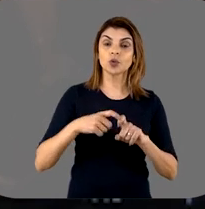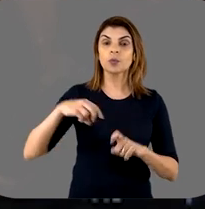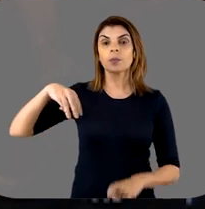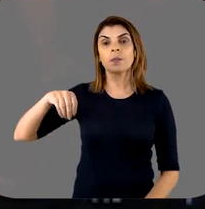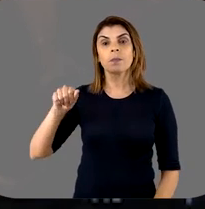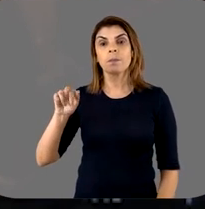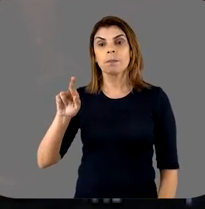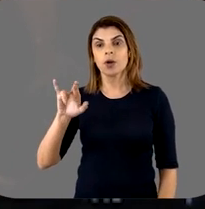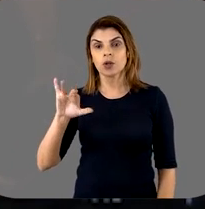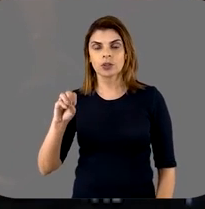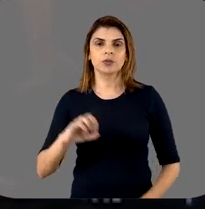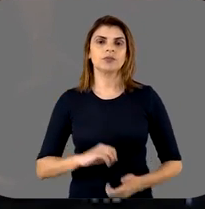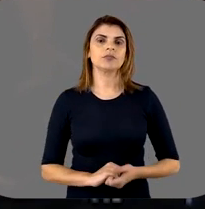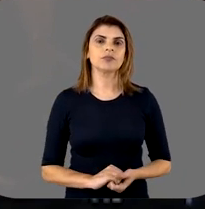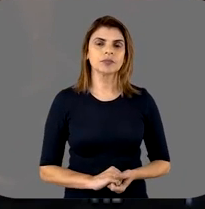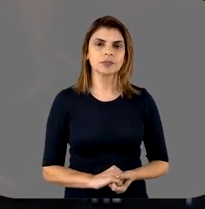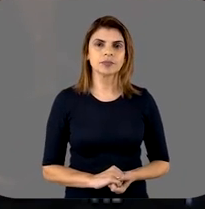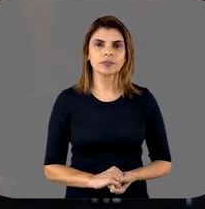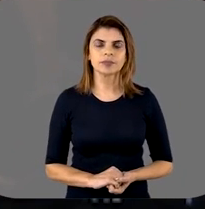Maurício, por gentileza.